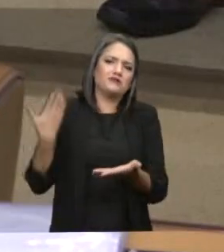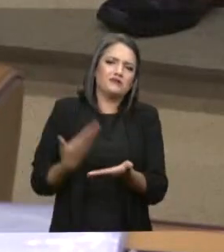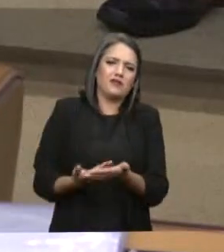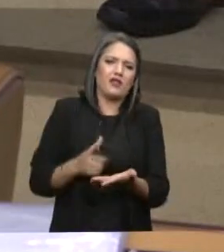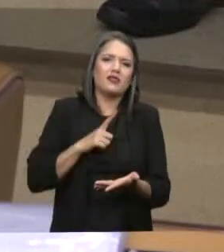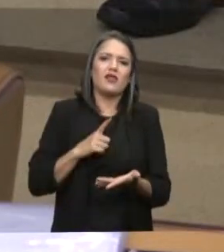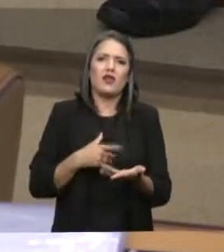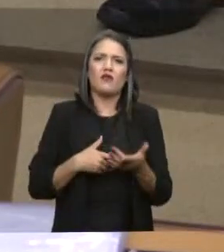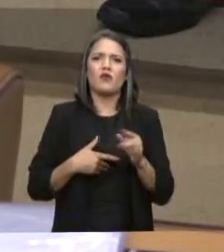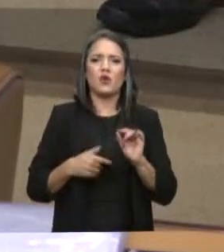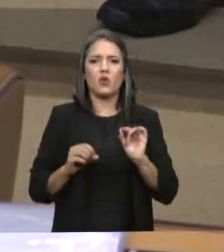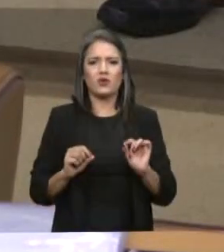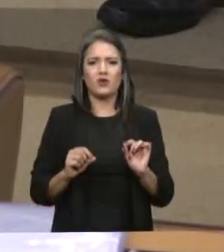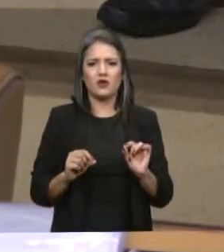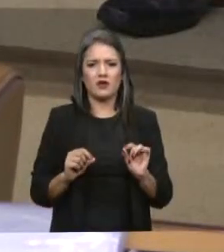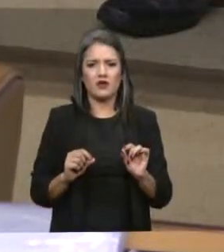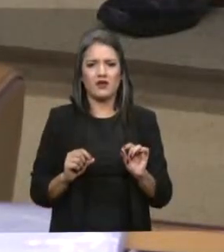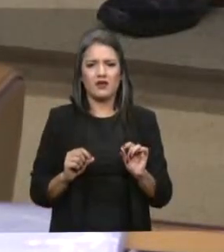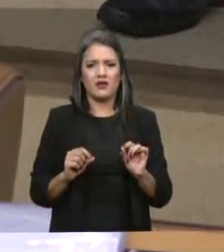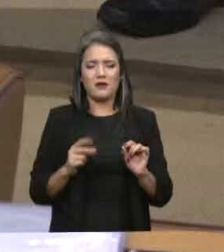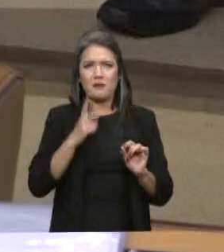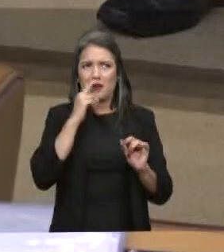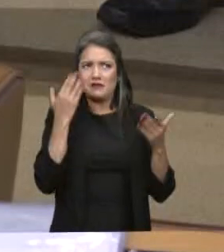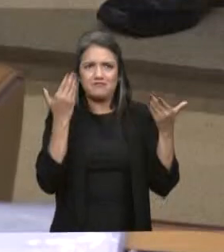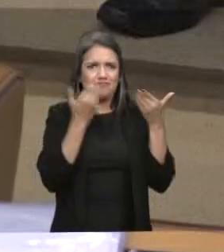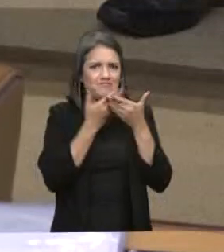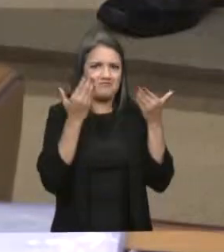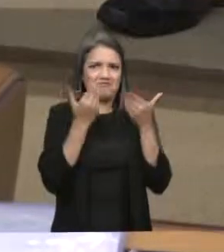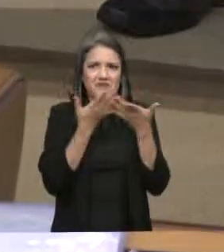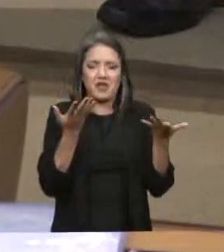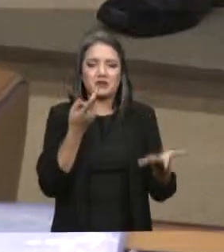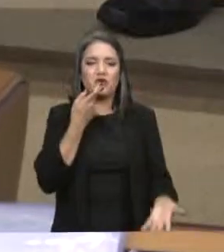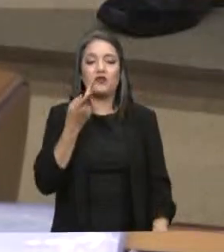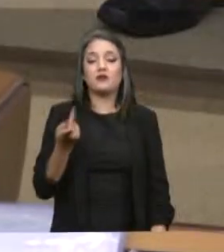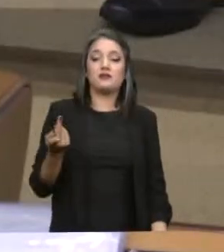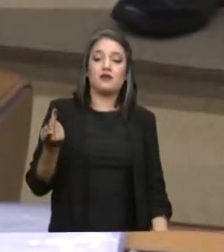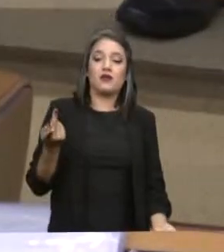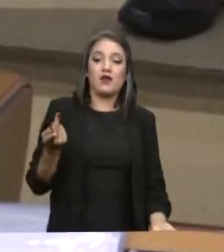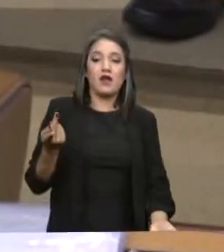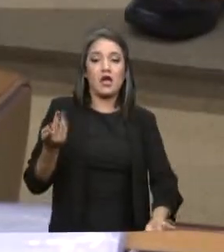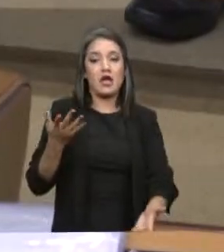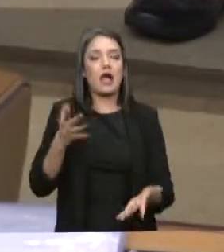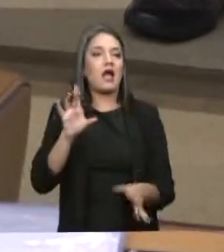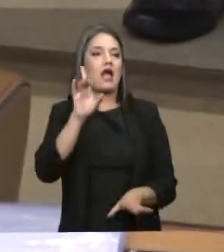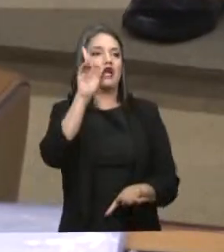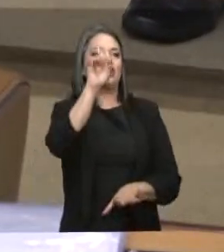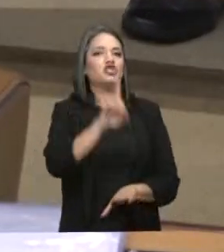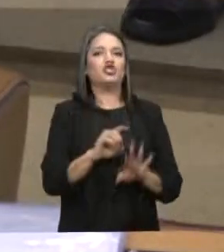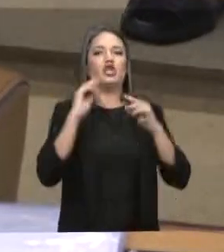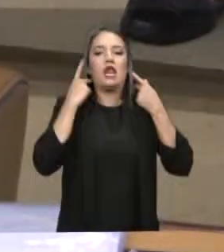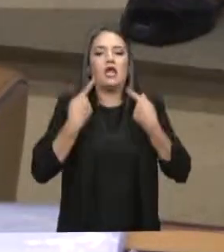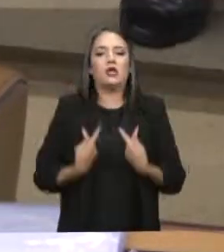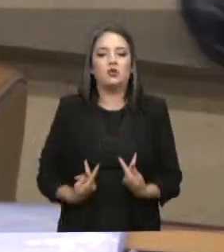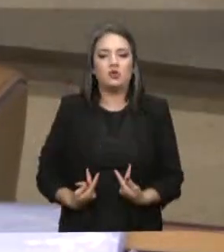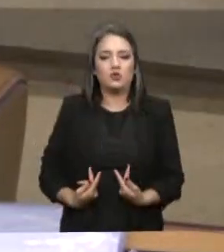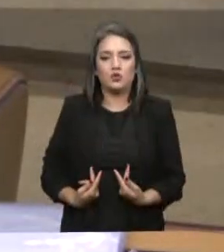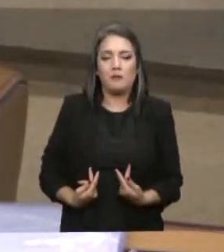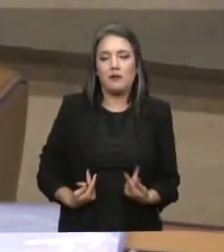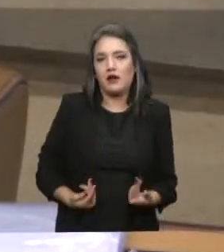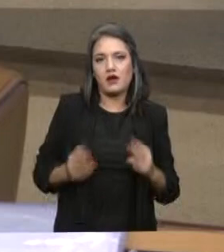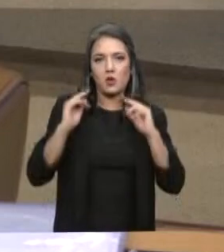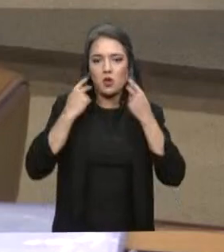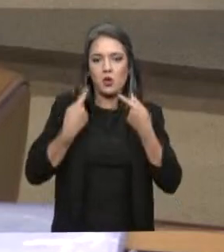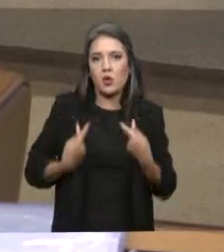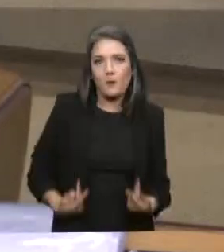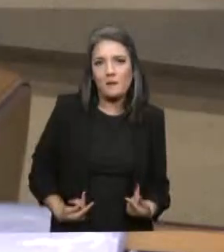situação de quase apagão nessa área esse discurso de que é direitos humanos apenas para os Humanos Direitos